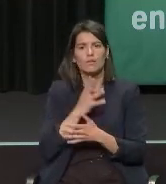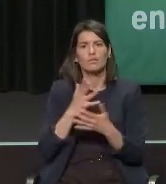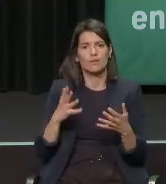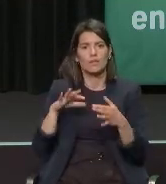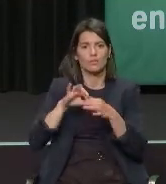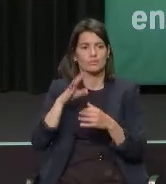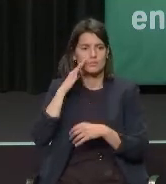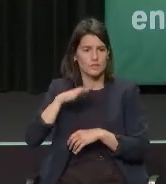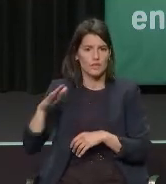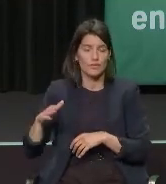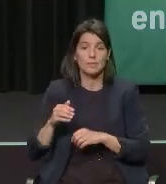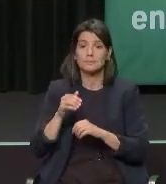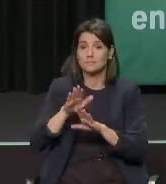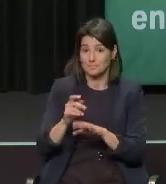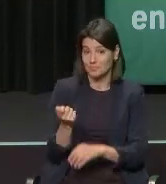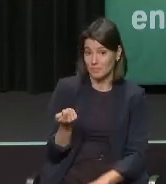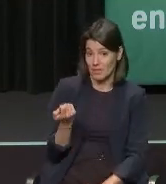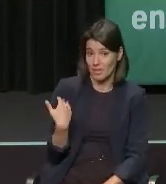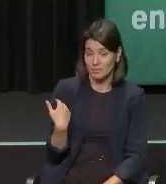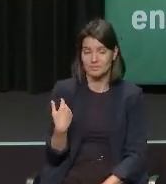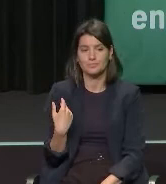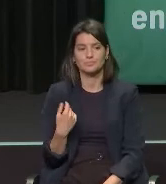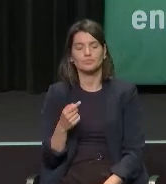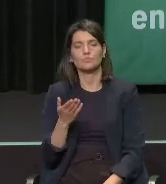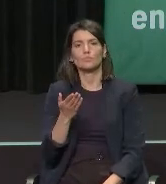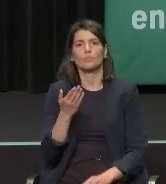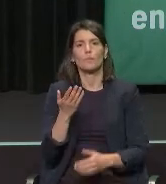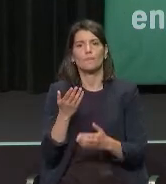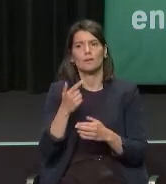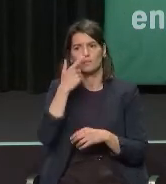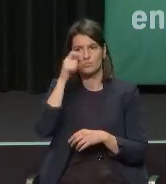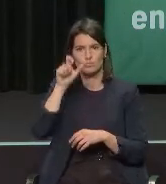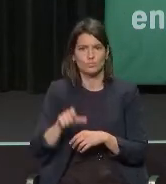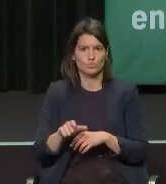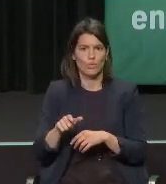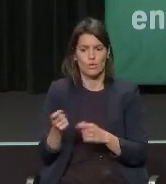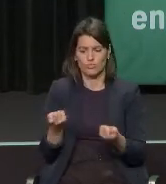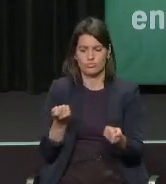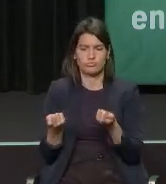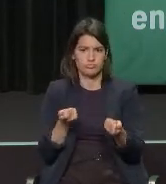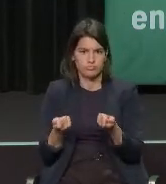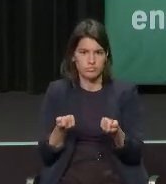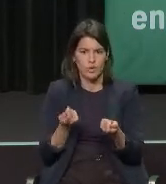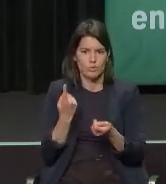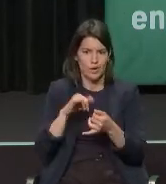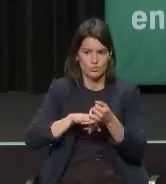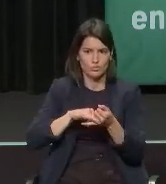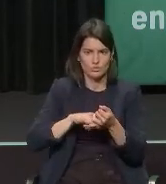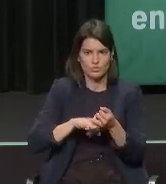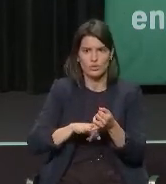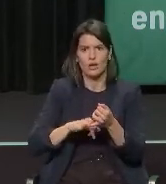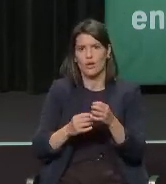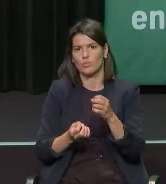vista científico. Mas, muito recentemente, a pessoa que preside a uma das associações